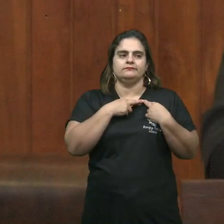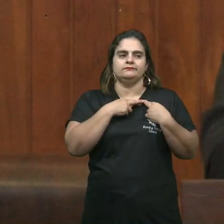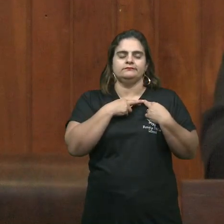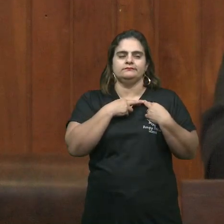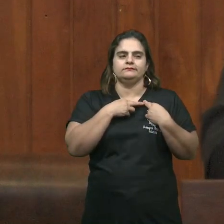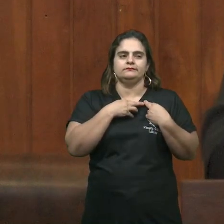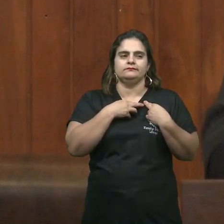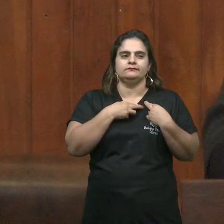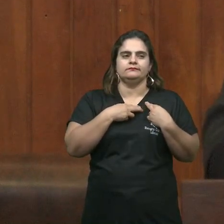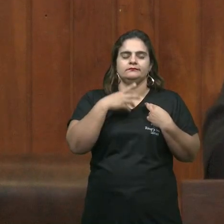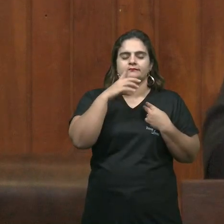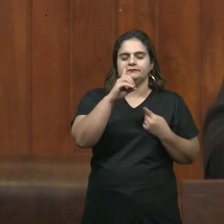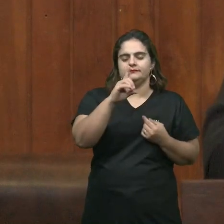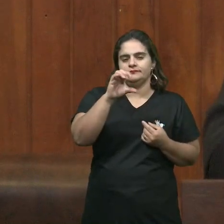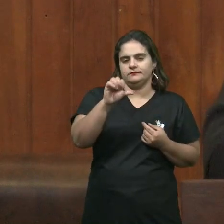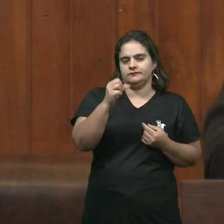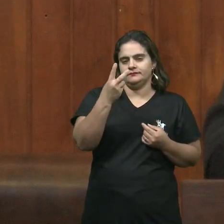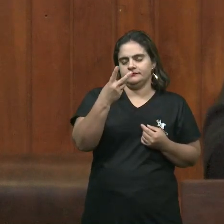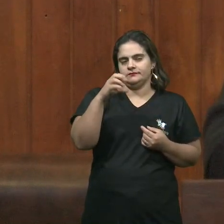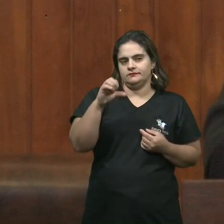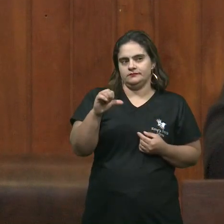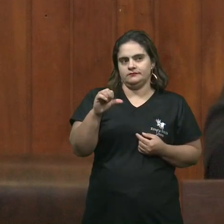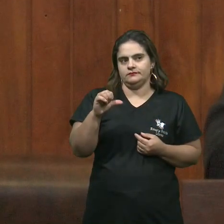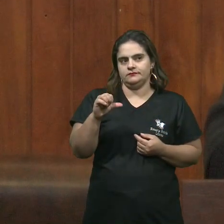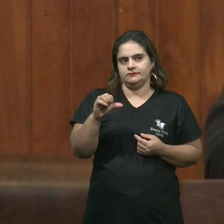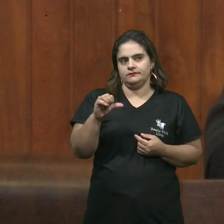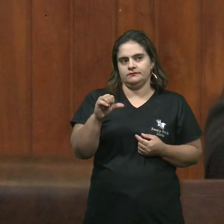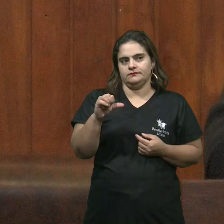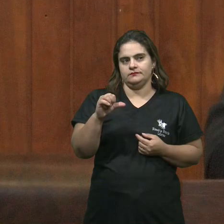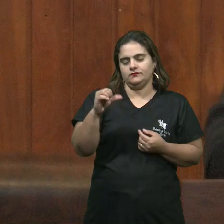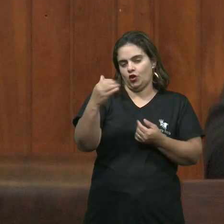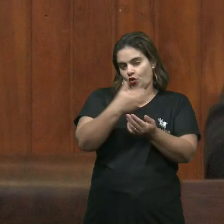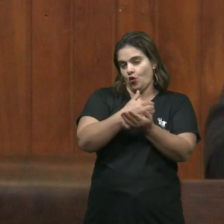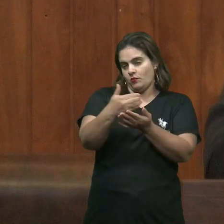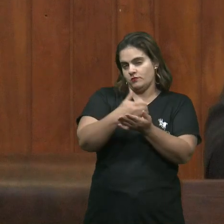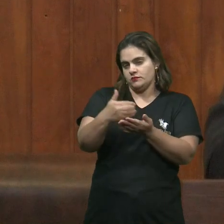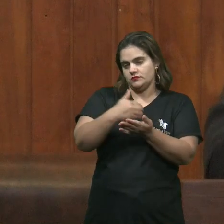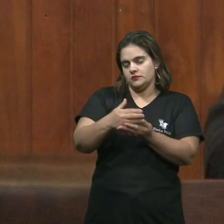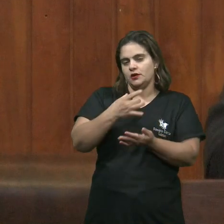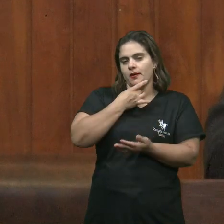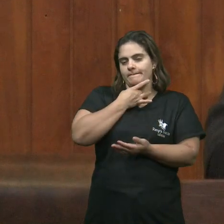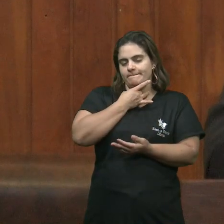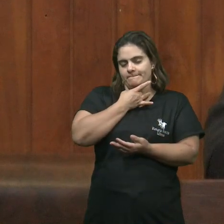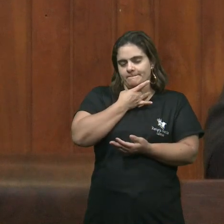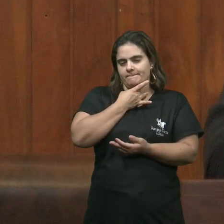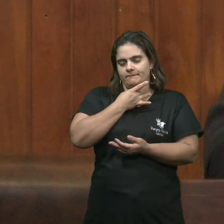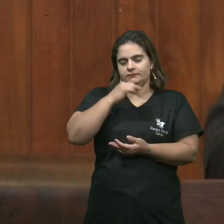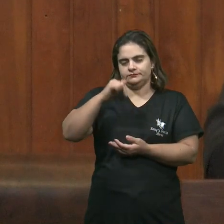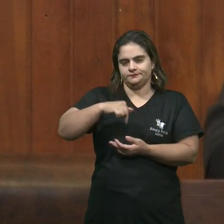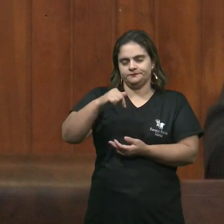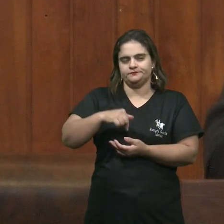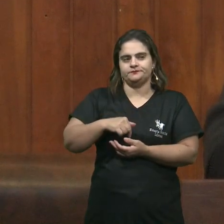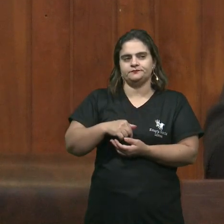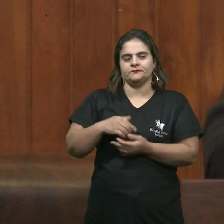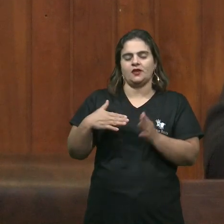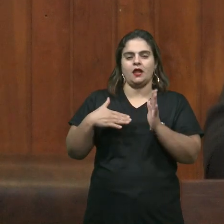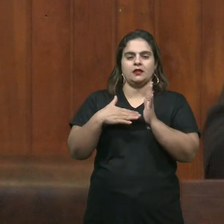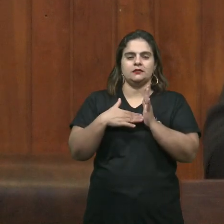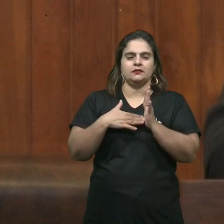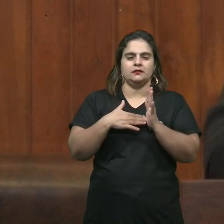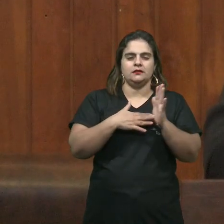de 1929, quando a Marília foi emancipada, a gente feira o Júnior Fefe, até